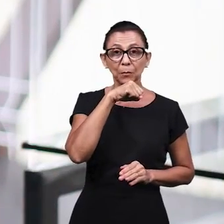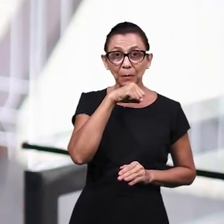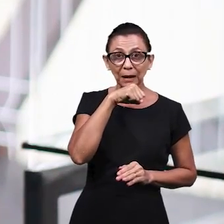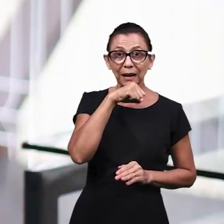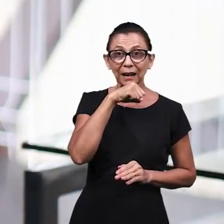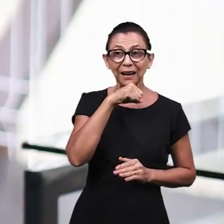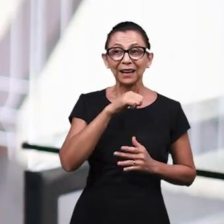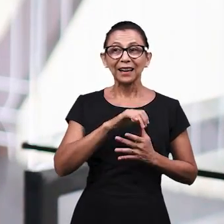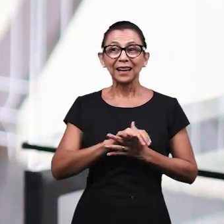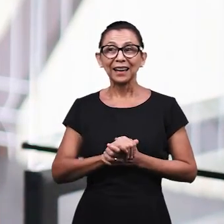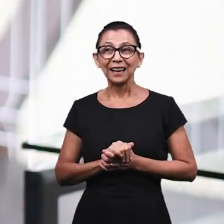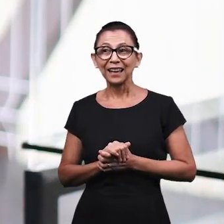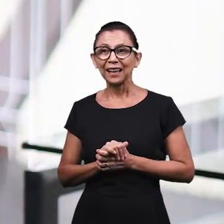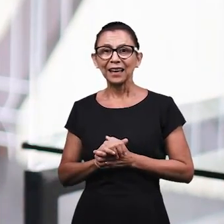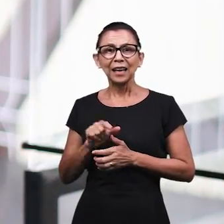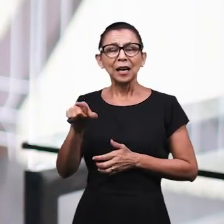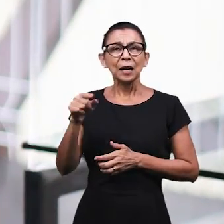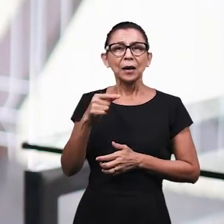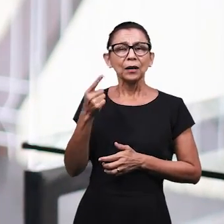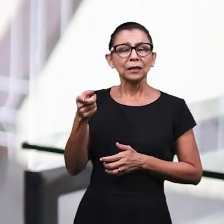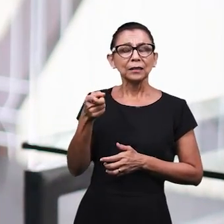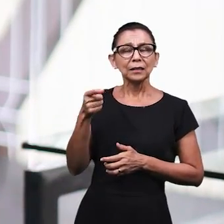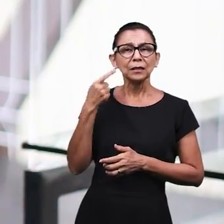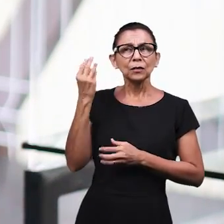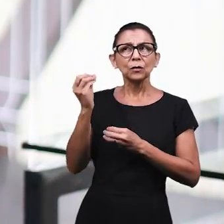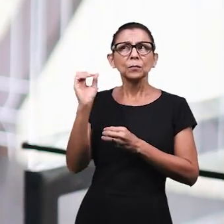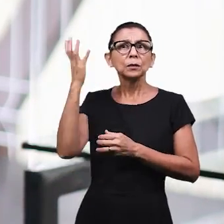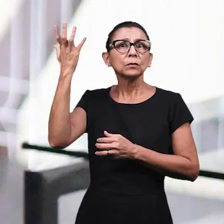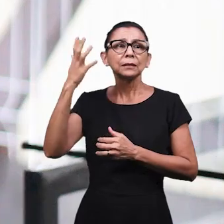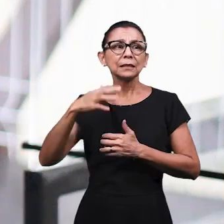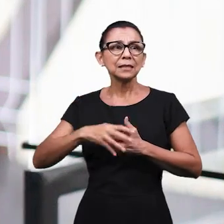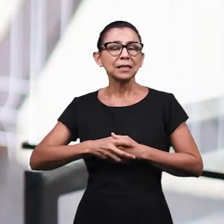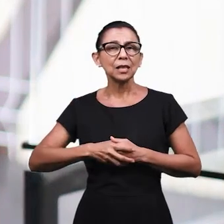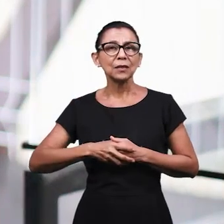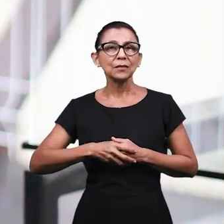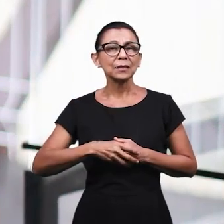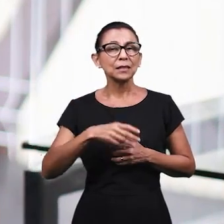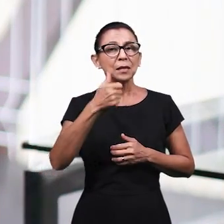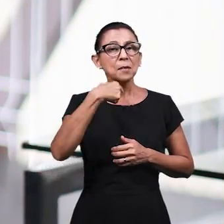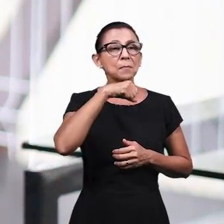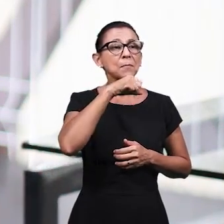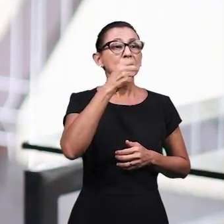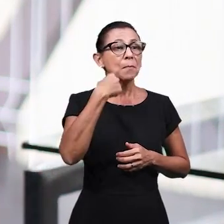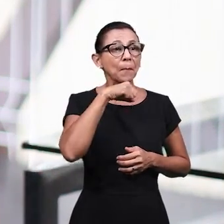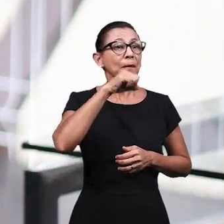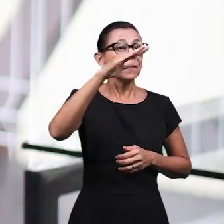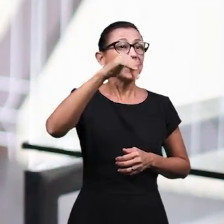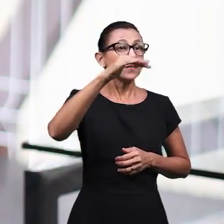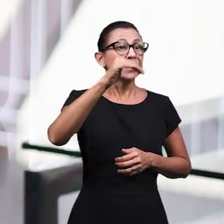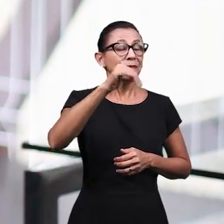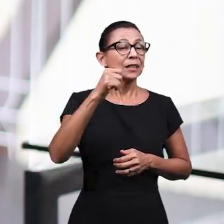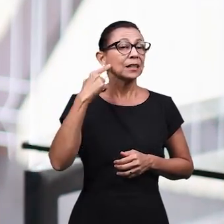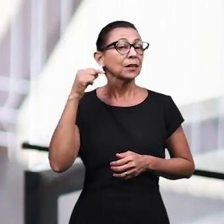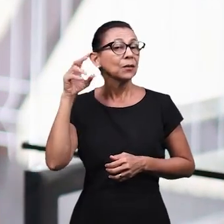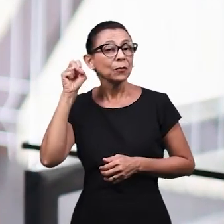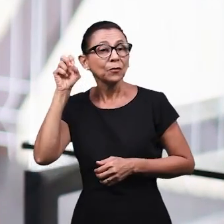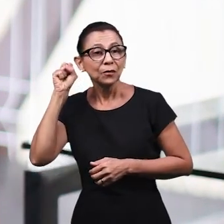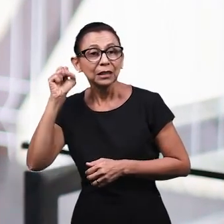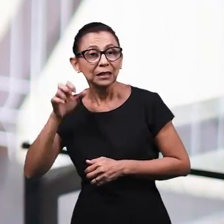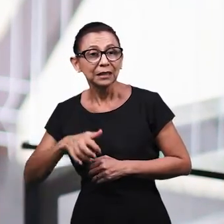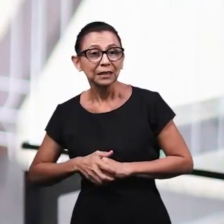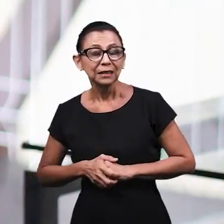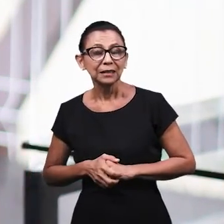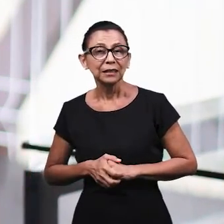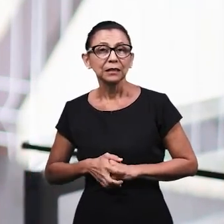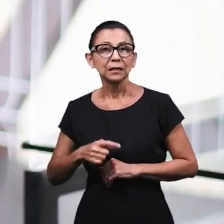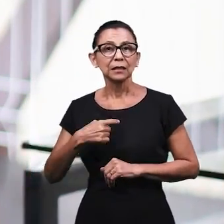Elas vão querer interagir com os pais, perguntar como que isso aconteceu. Elas vão chamar os pais para ouvir. E